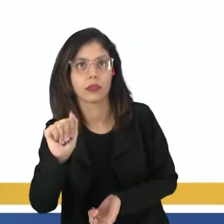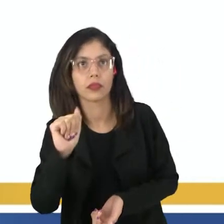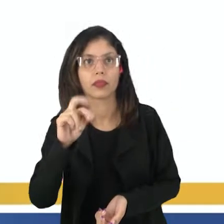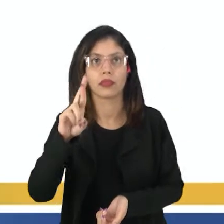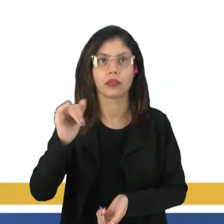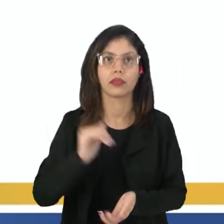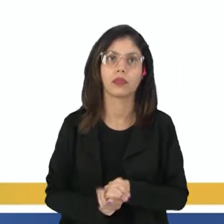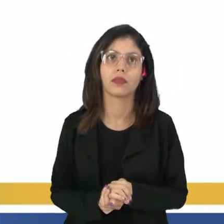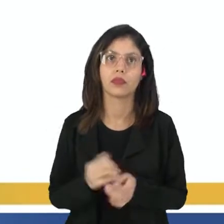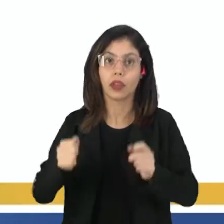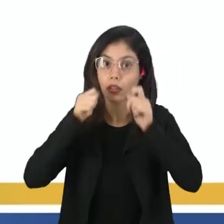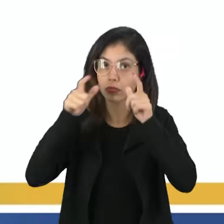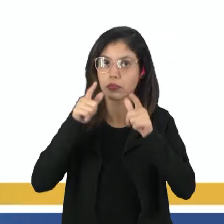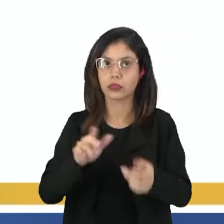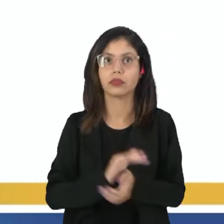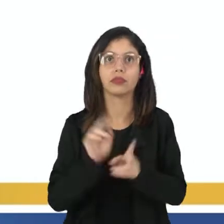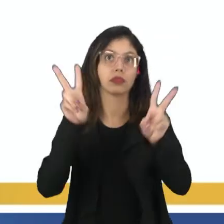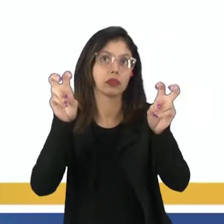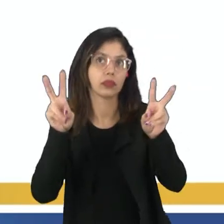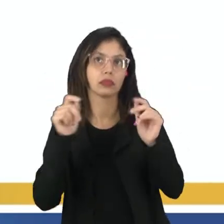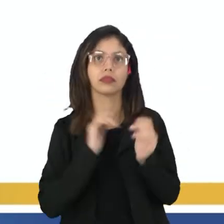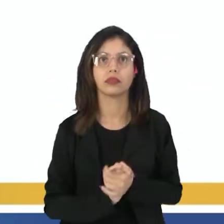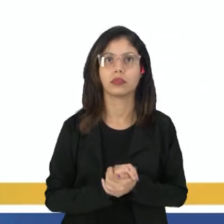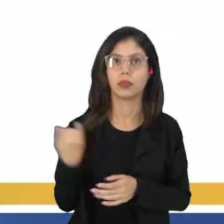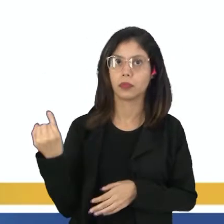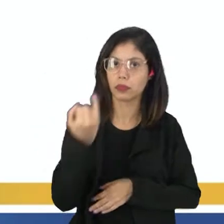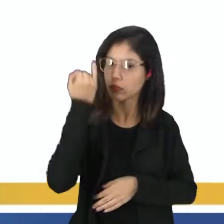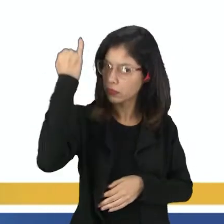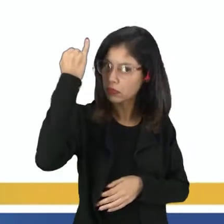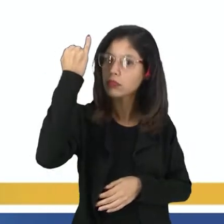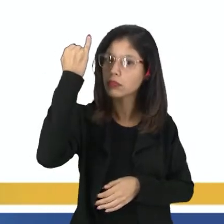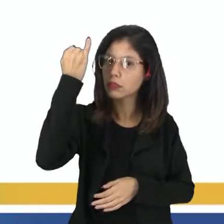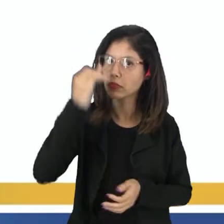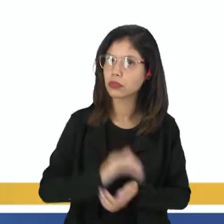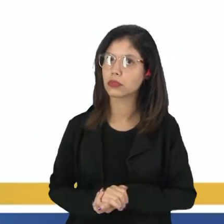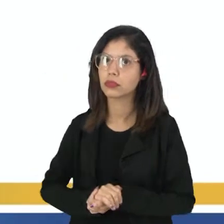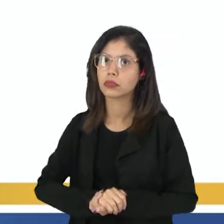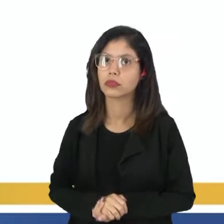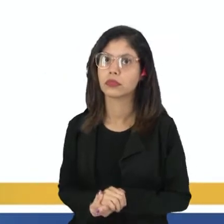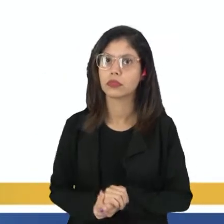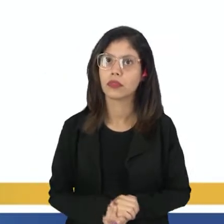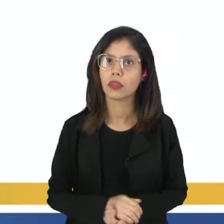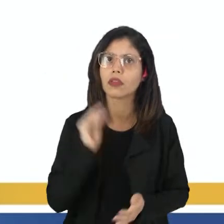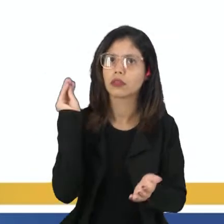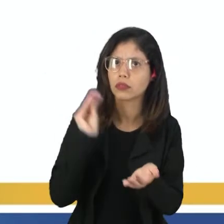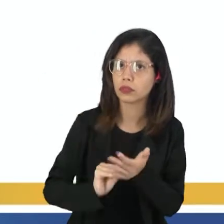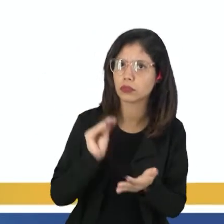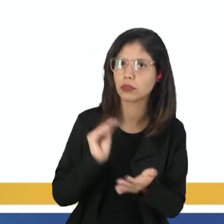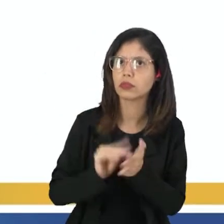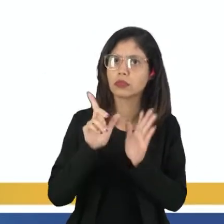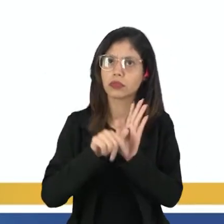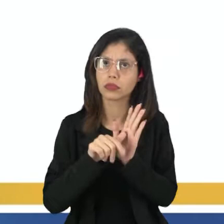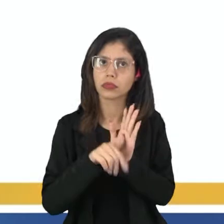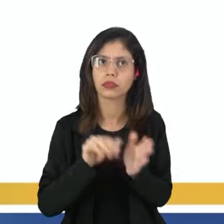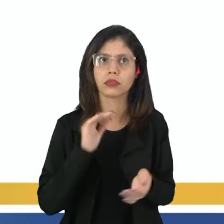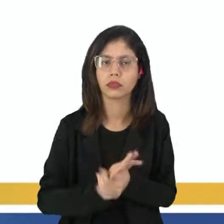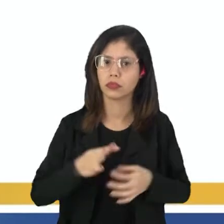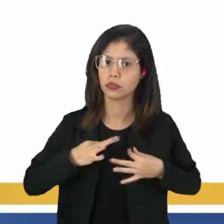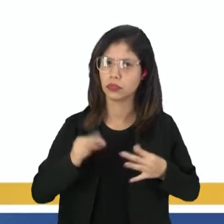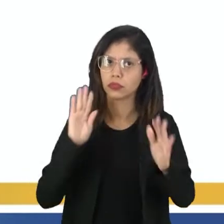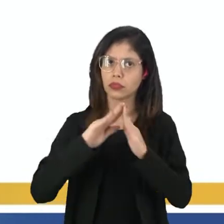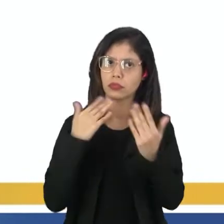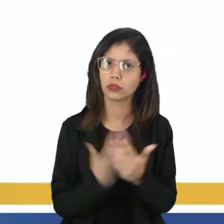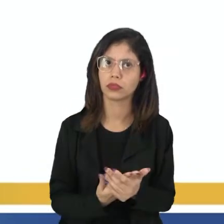Fabiana Moraes. Rogo-lhe atenção para o assunto de extrema preponderância: a ausência e atraso do